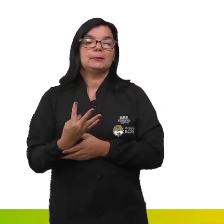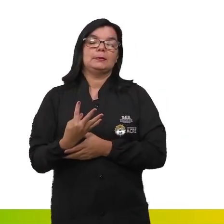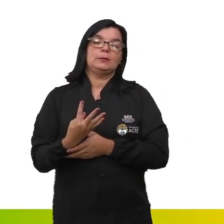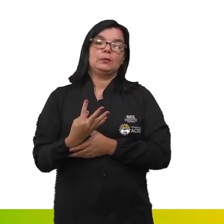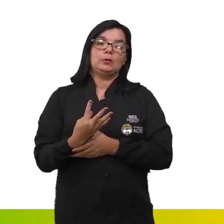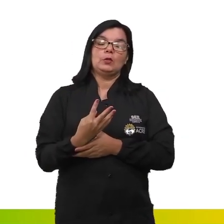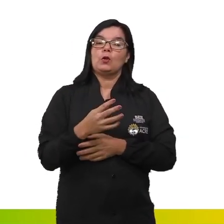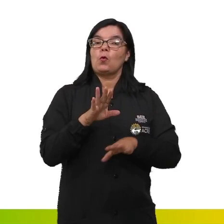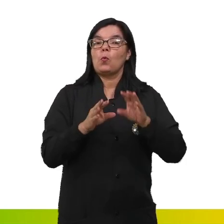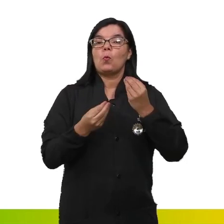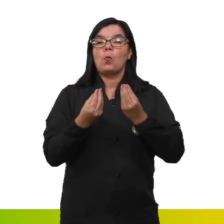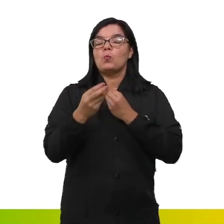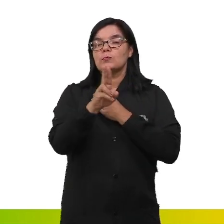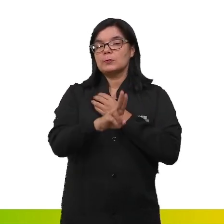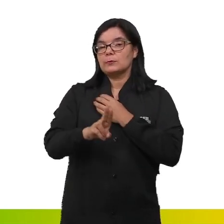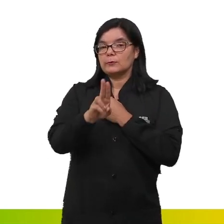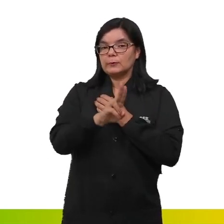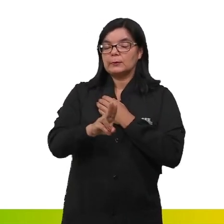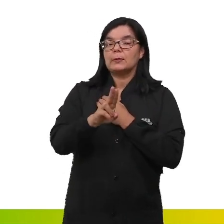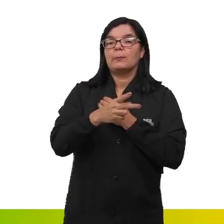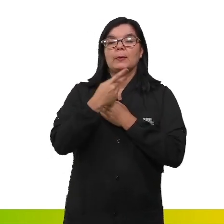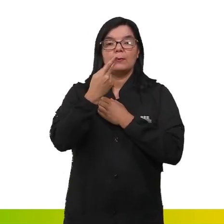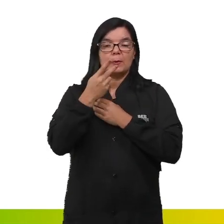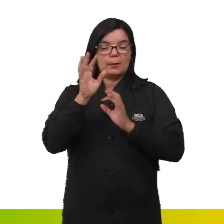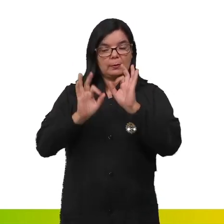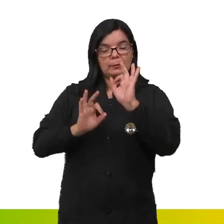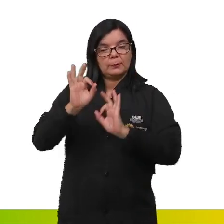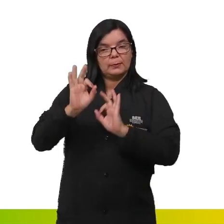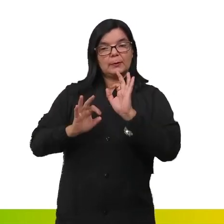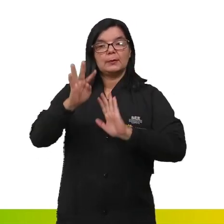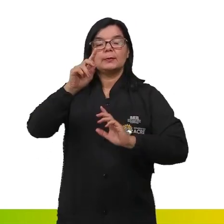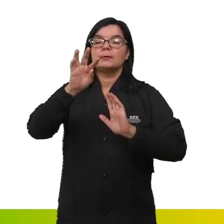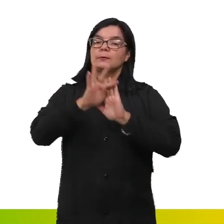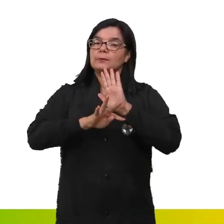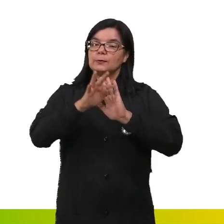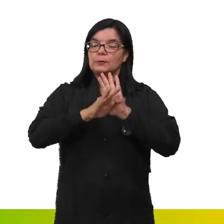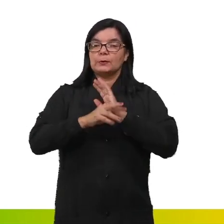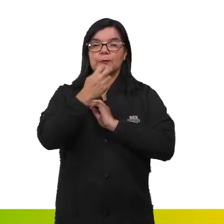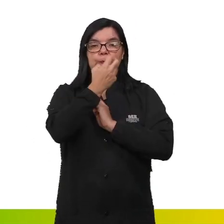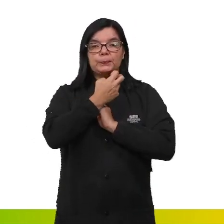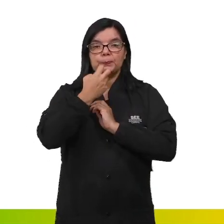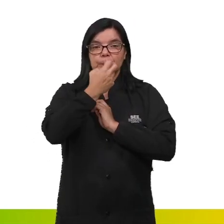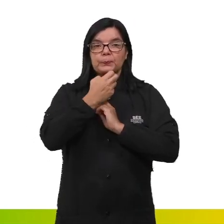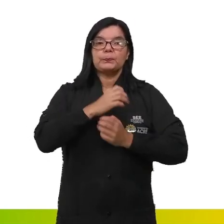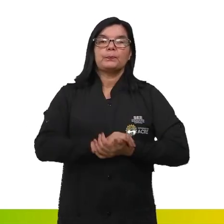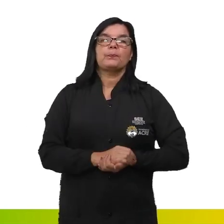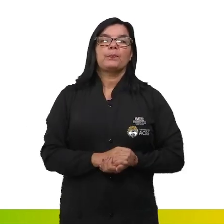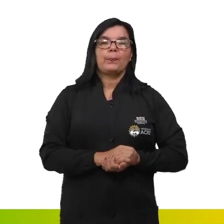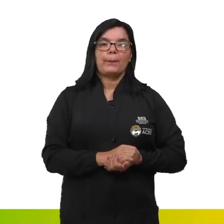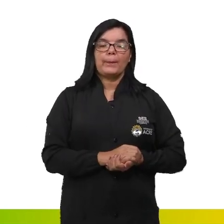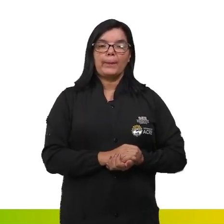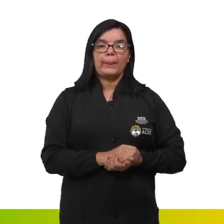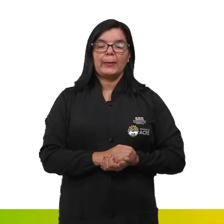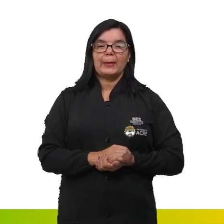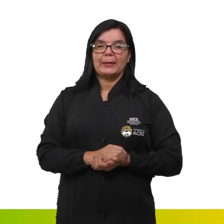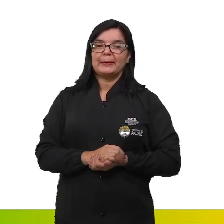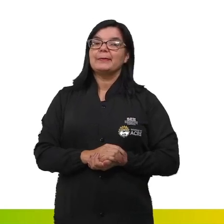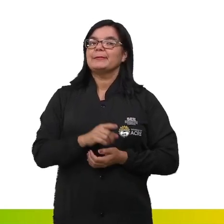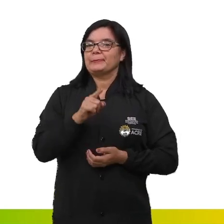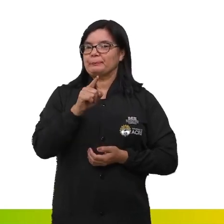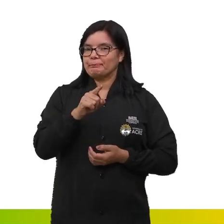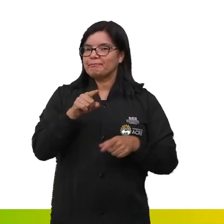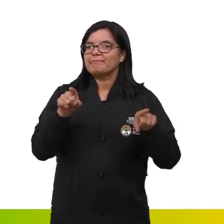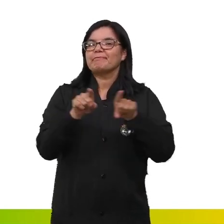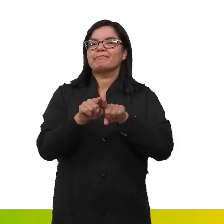no tom que você vai utilizar para a elaboração do seu texto oral, tá, pessoal? Esse